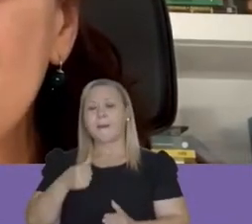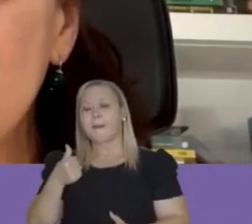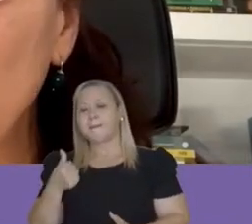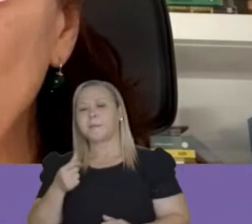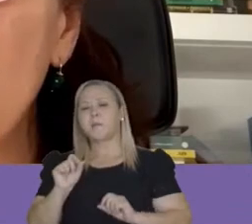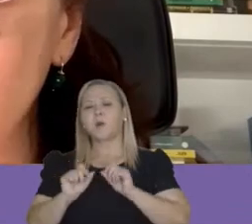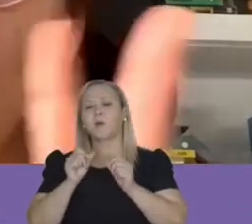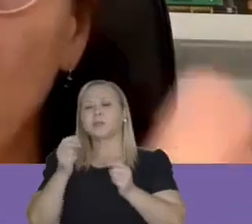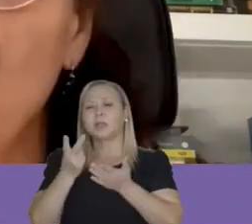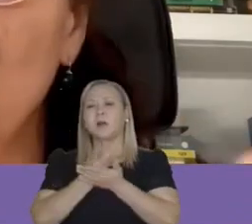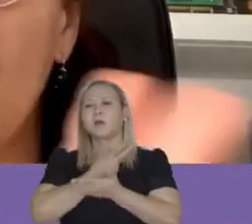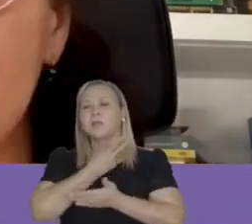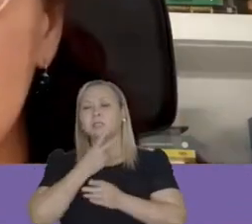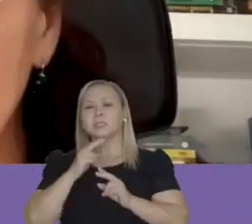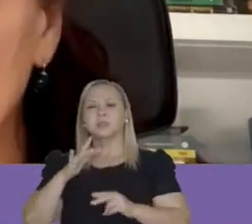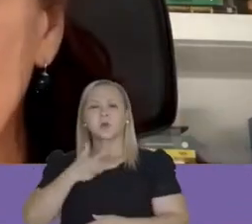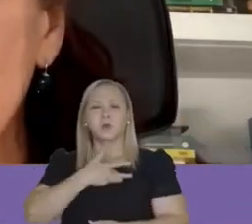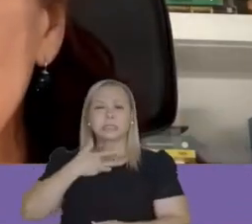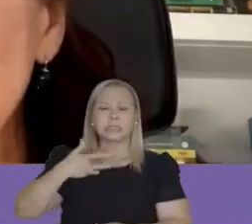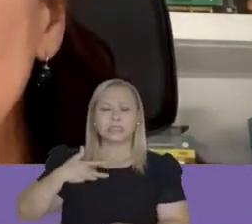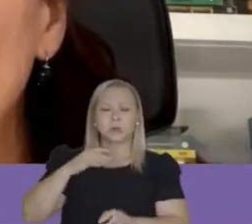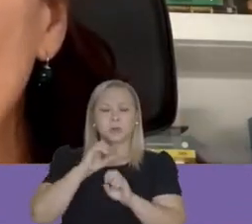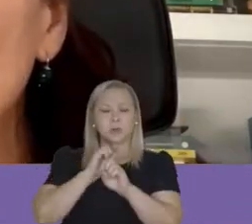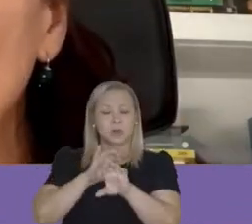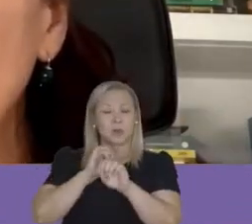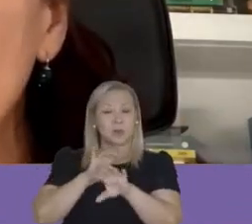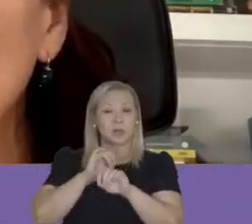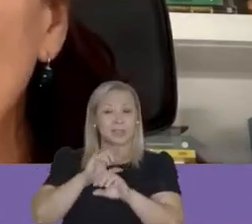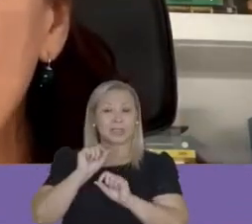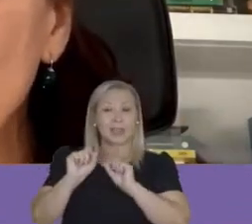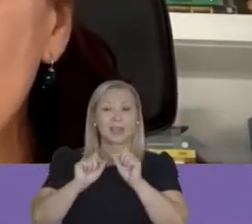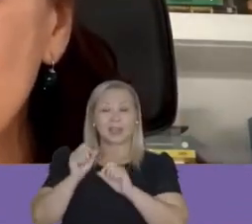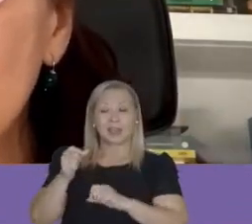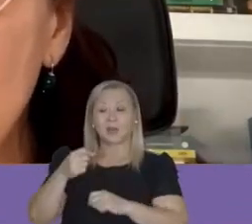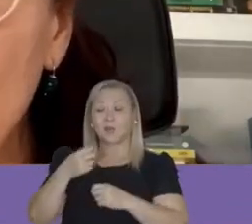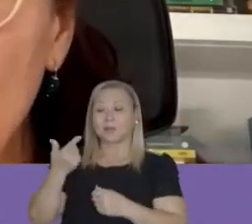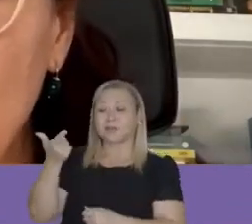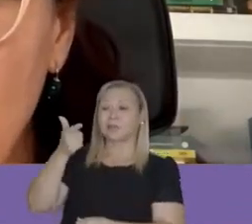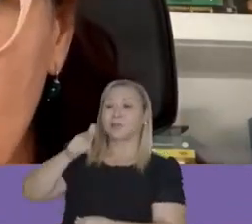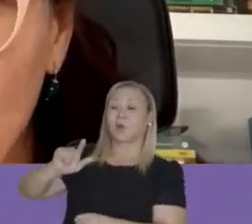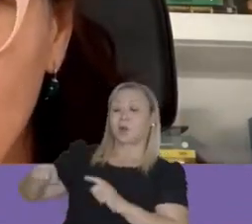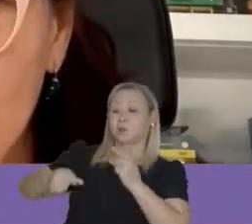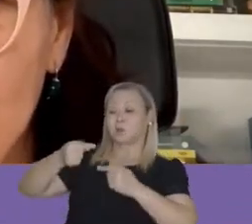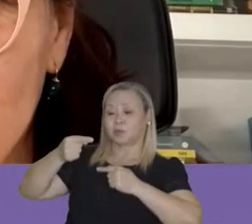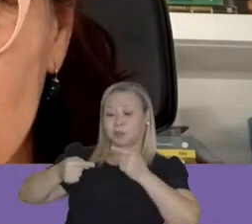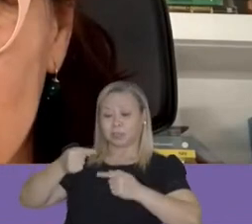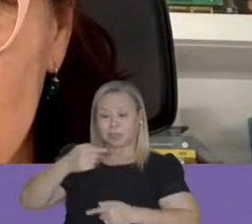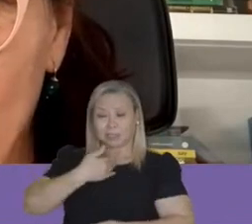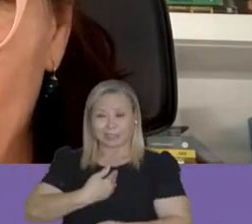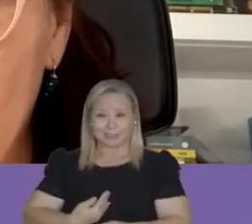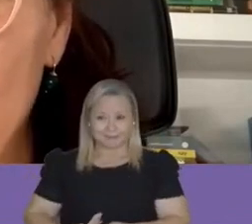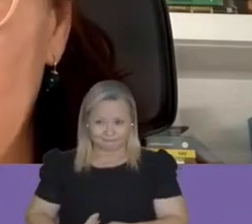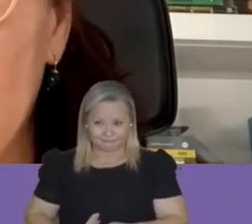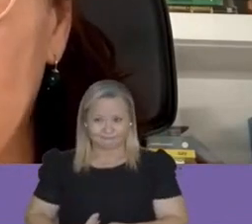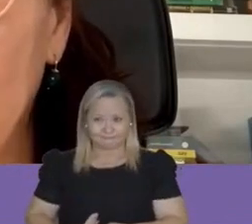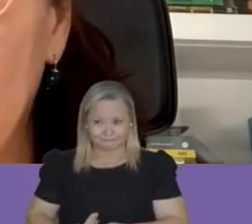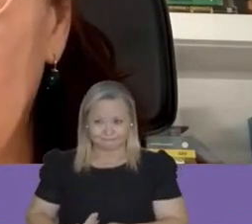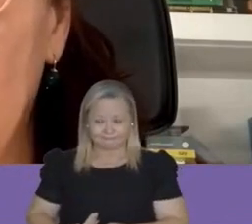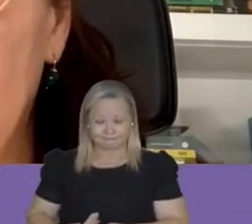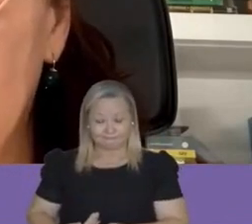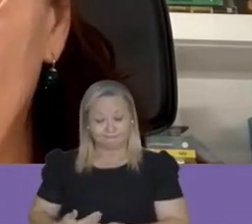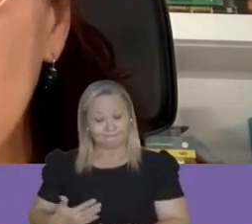está acontecendo com a saúde e a educação e com as outras políticas neste governo. Ou